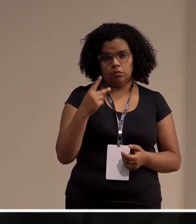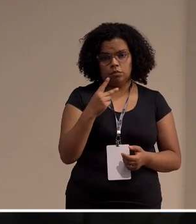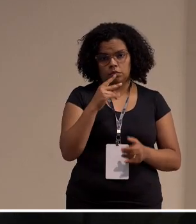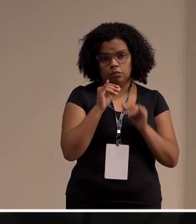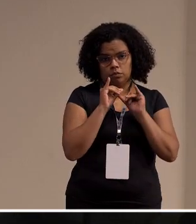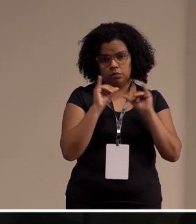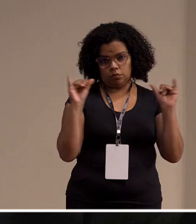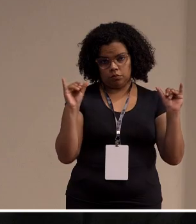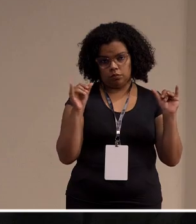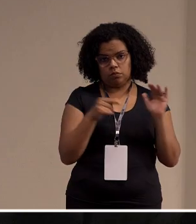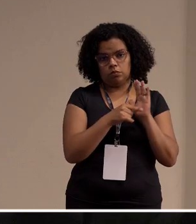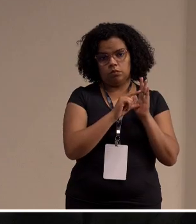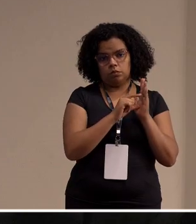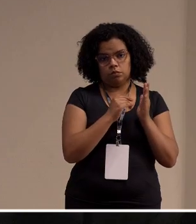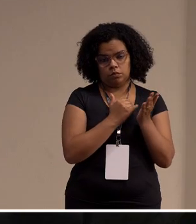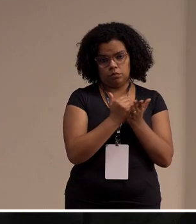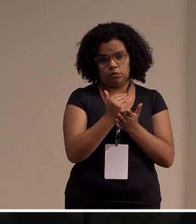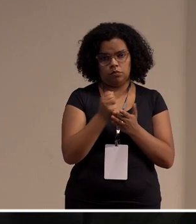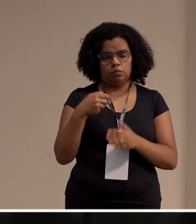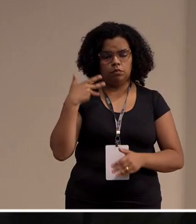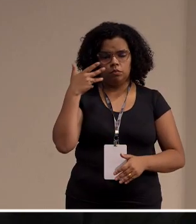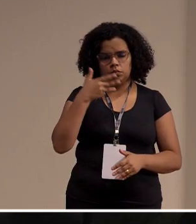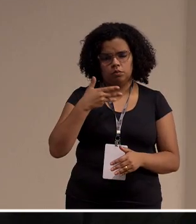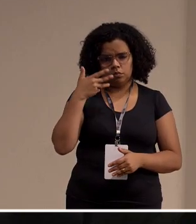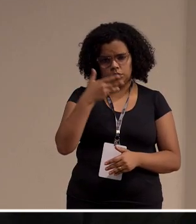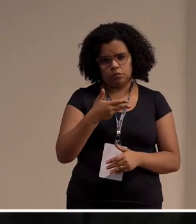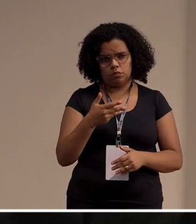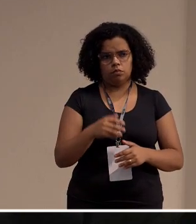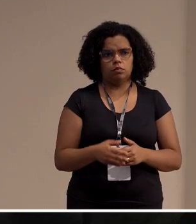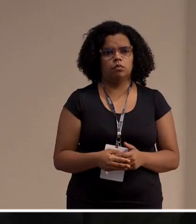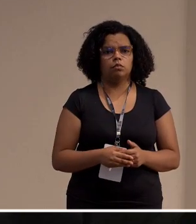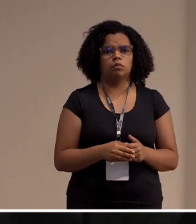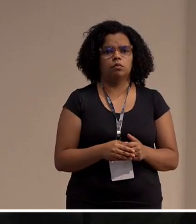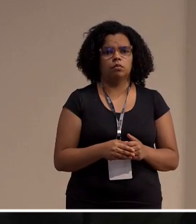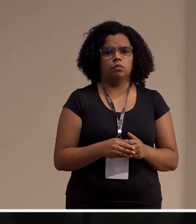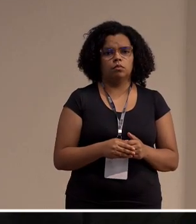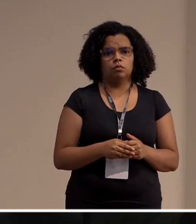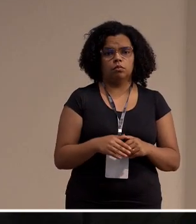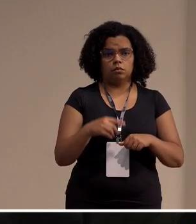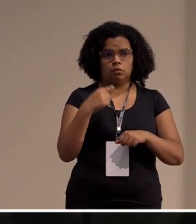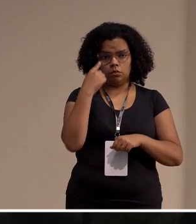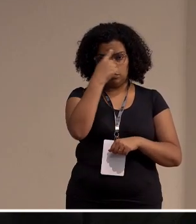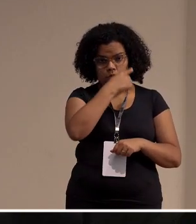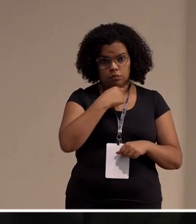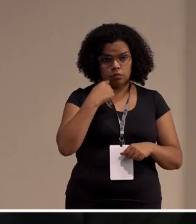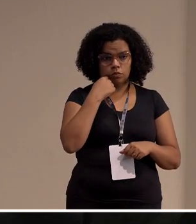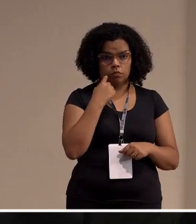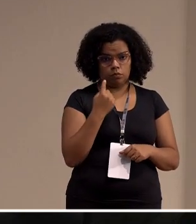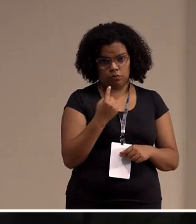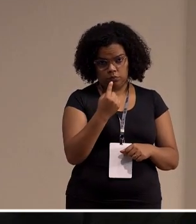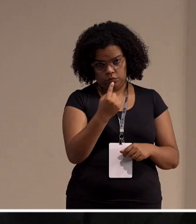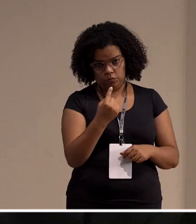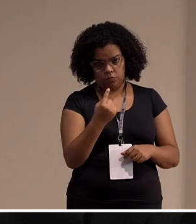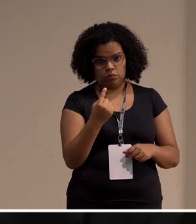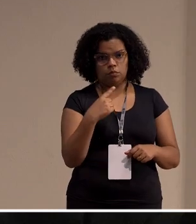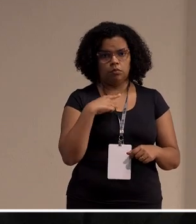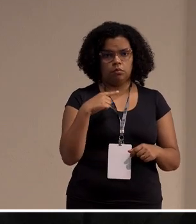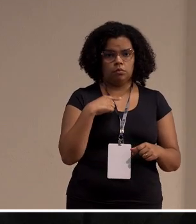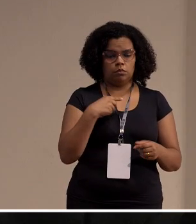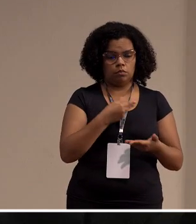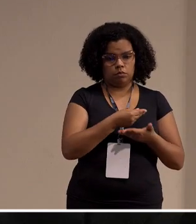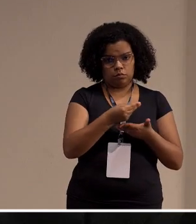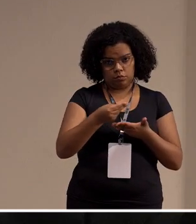de começar a mesa, que é o seguinte. A conversa vai durar 1 hora e tem um pessoal aqui da produção que vai estar